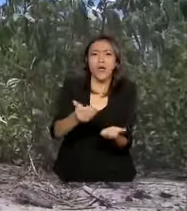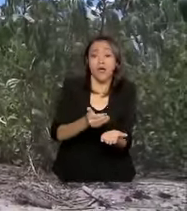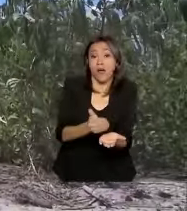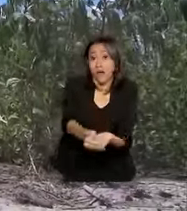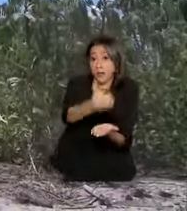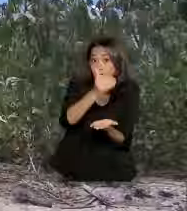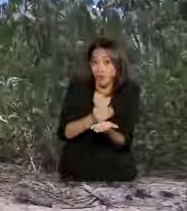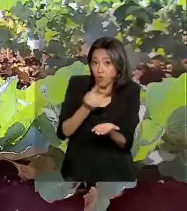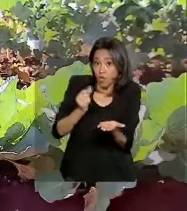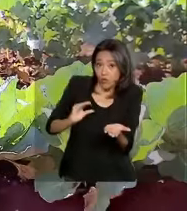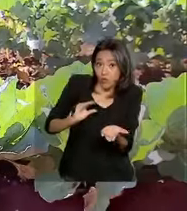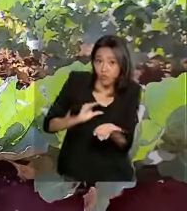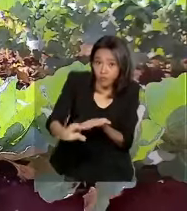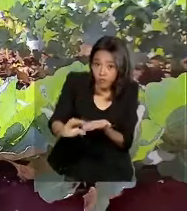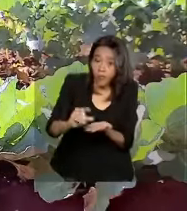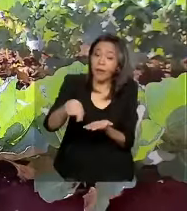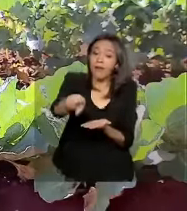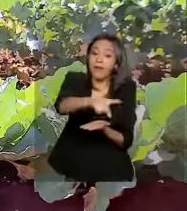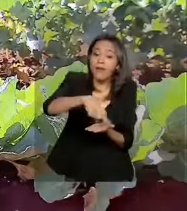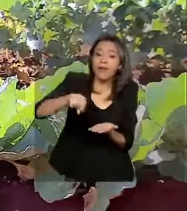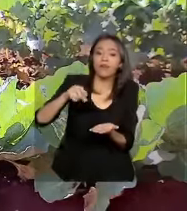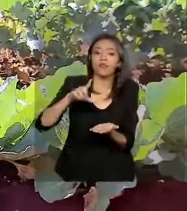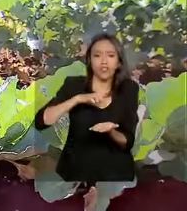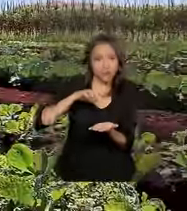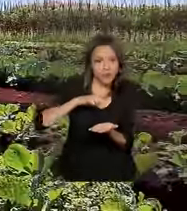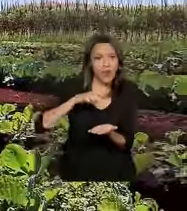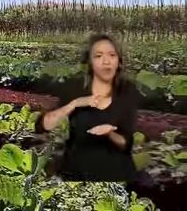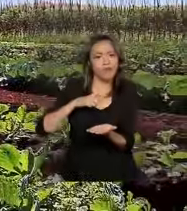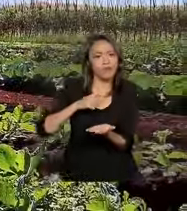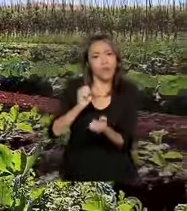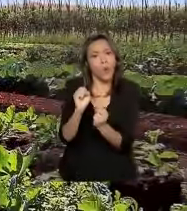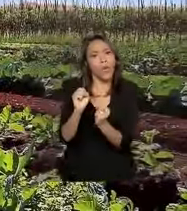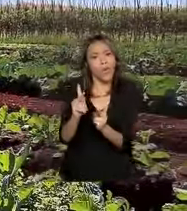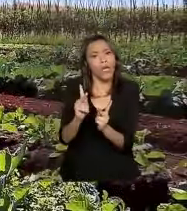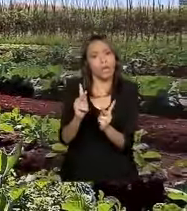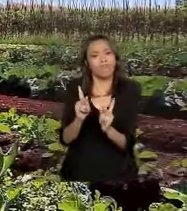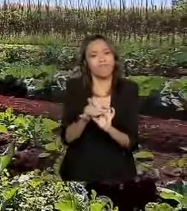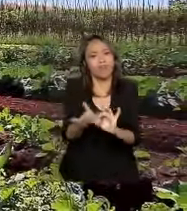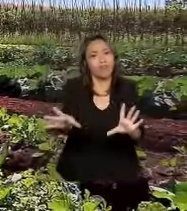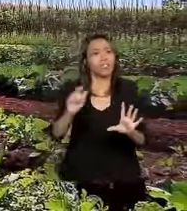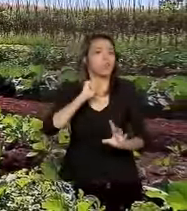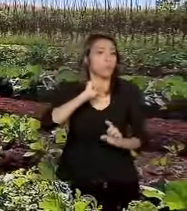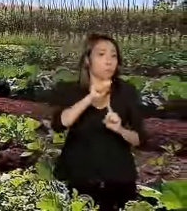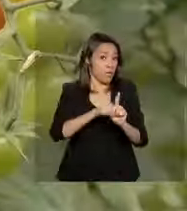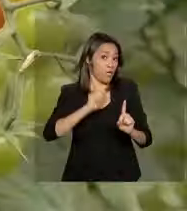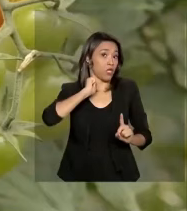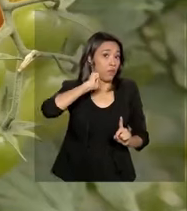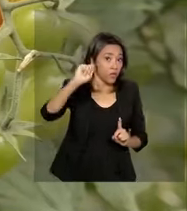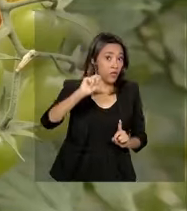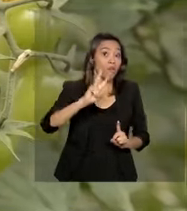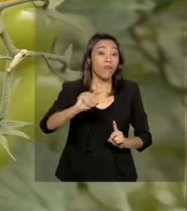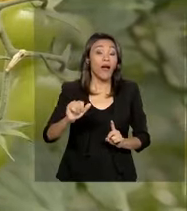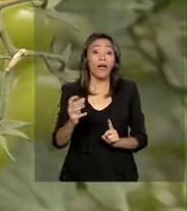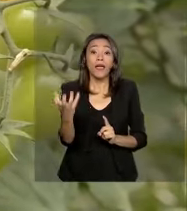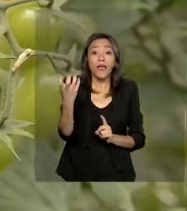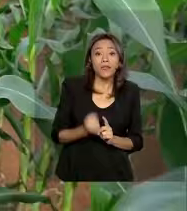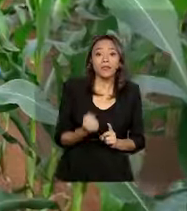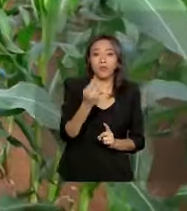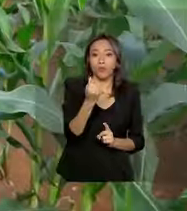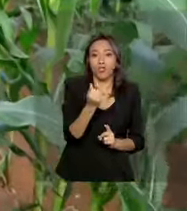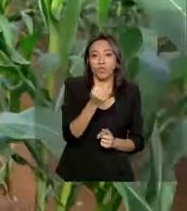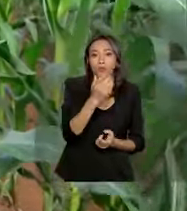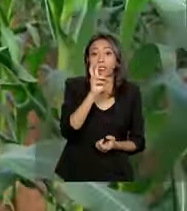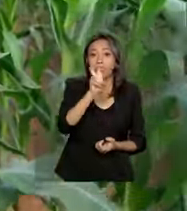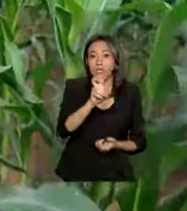que os agricultores que tiveram o benefício concedido em abril vão receber as 5 parcelas de uma